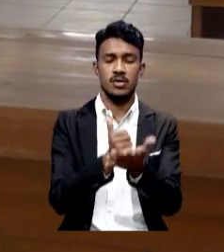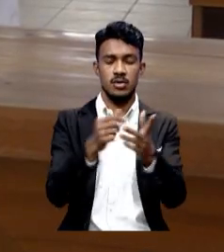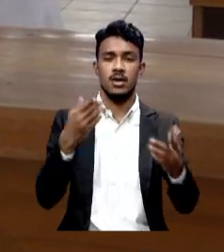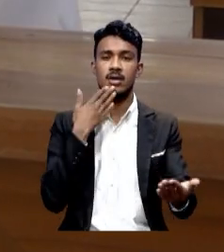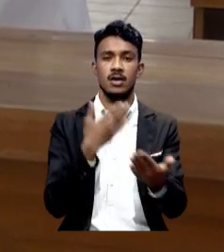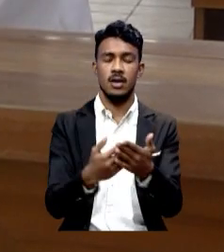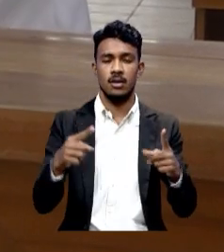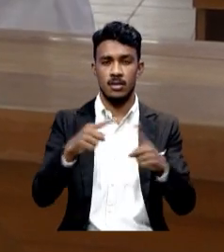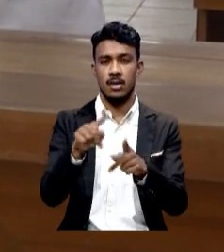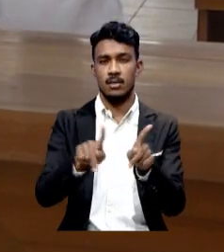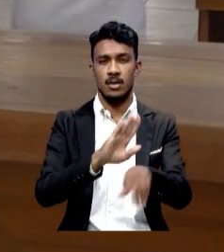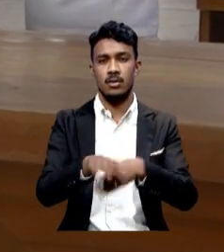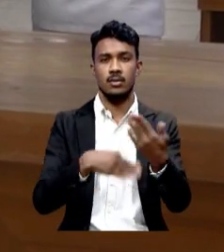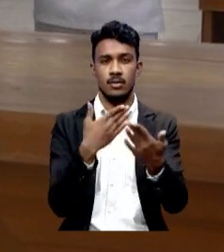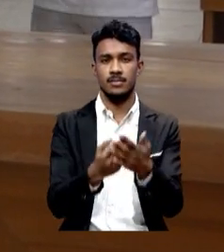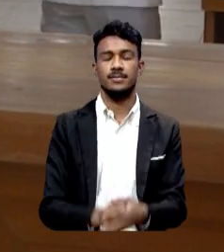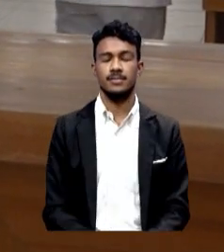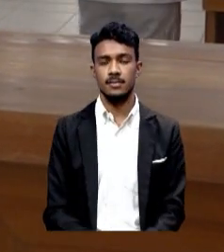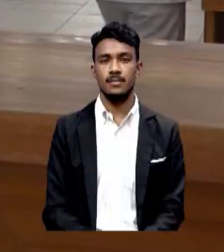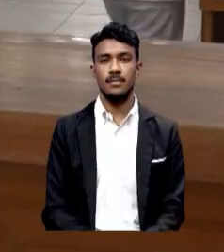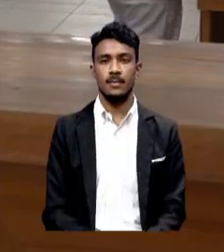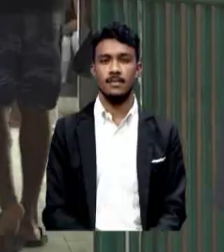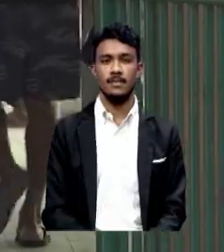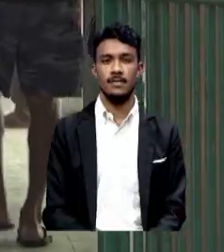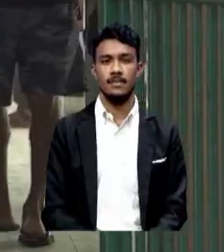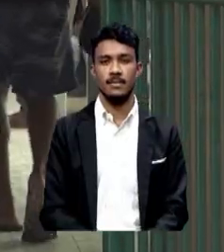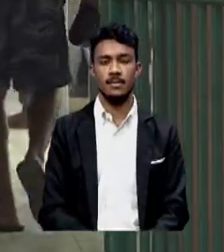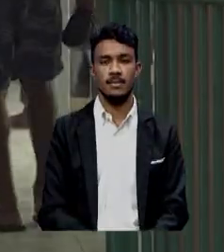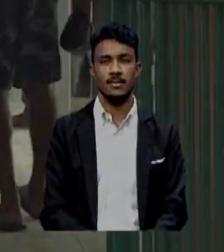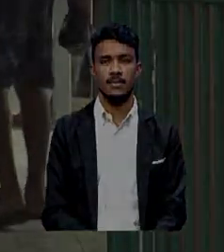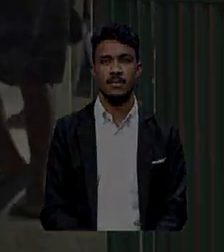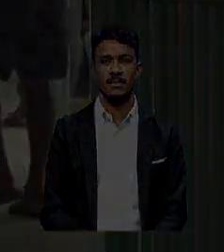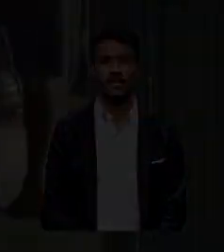paciente hotu. Felicitas Borges, Adérito Ximenes, GMN.